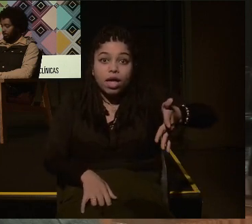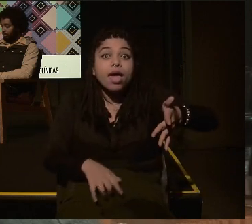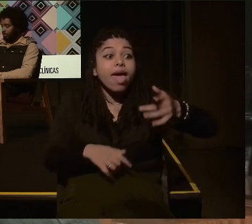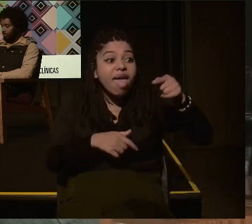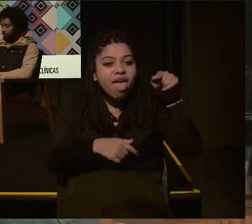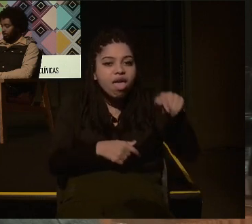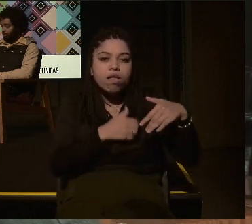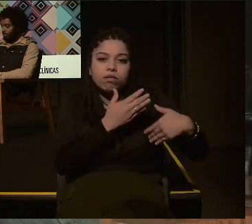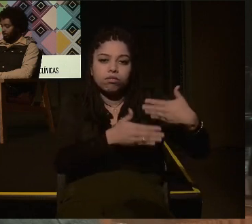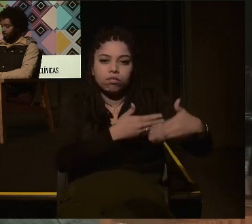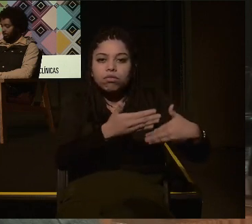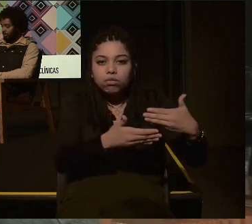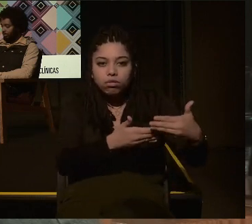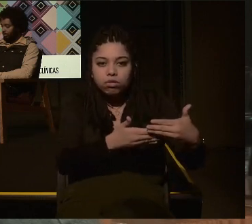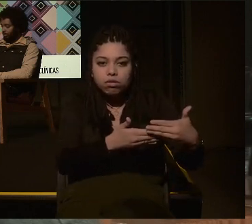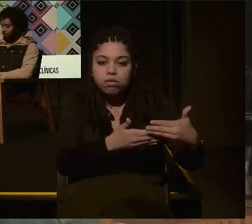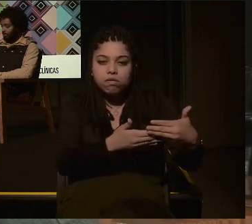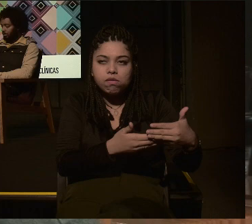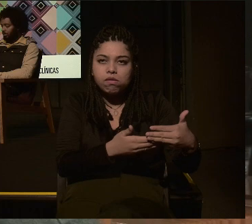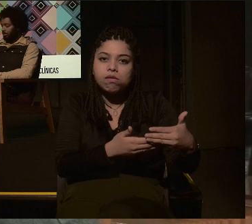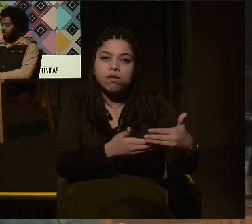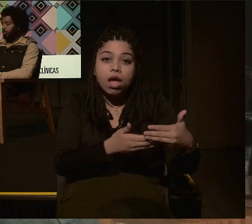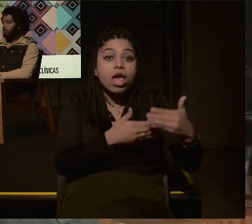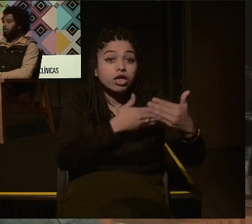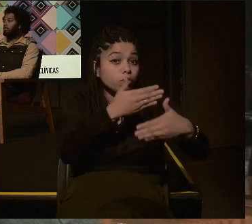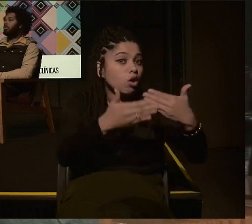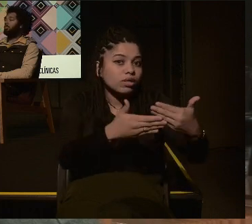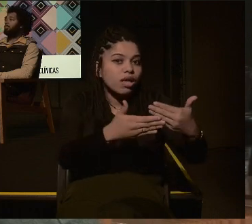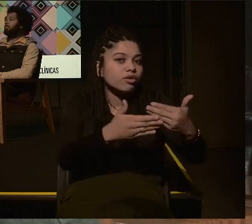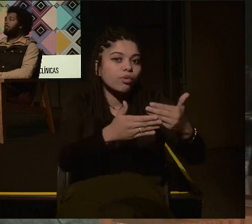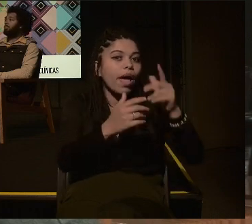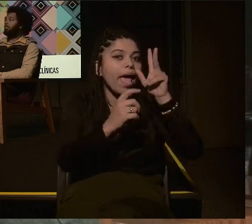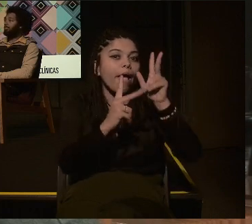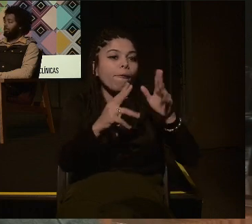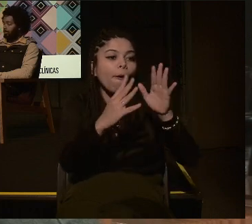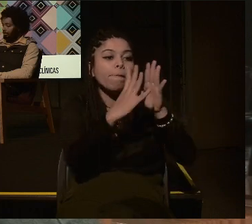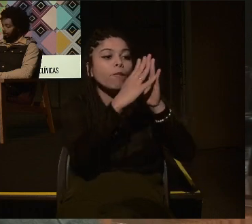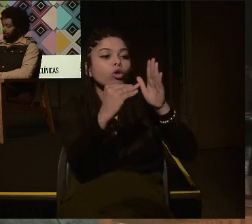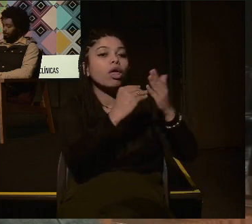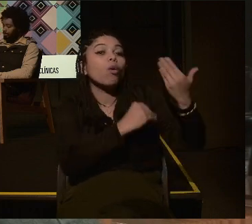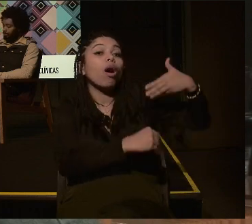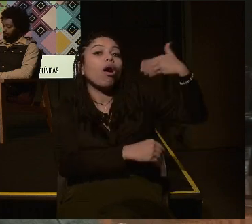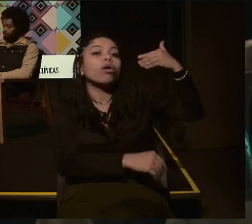bebe da escravização, do sistema escravocrata.